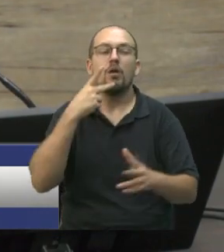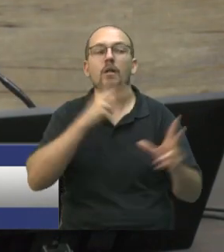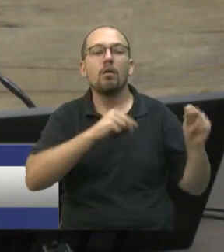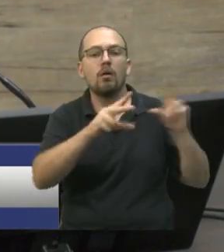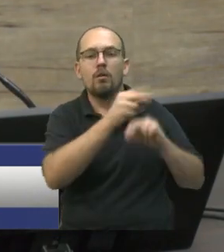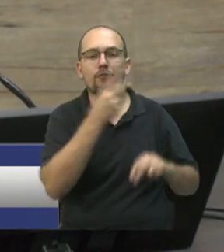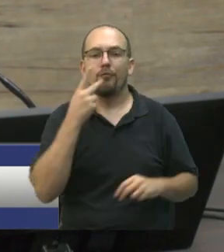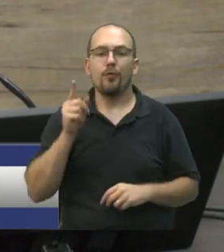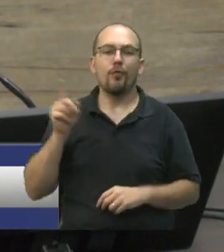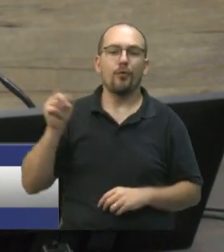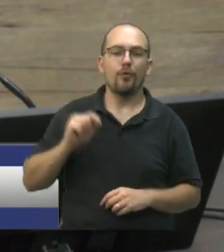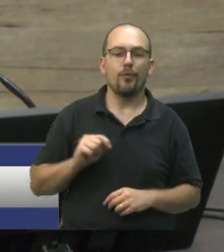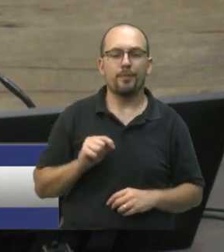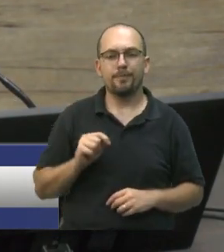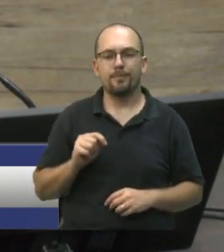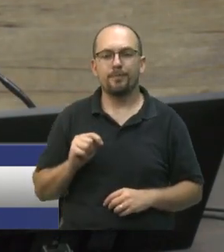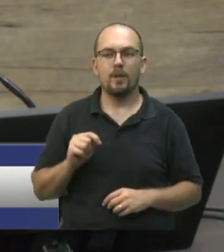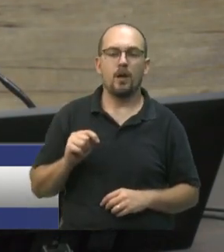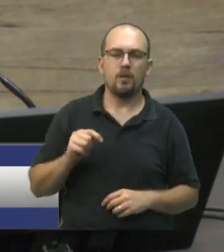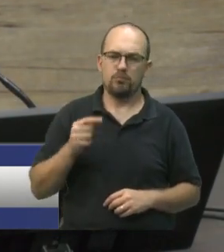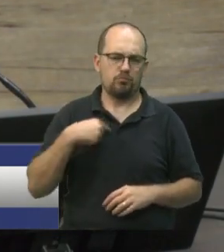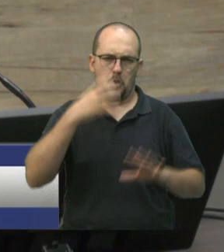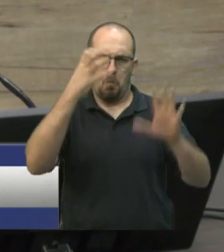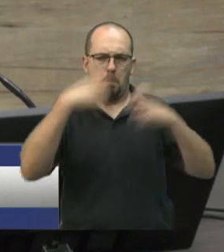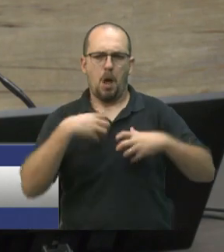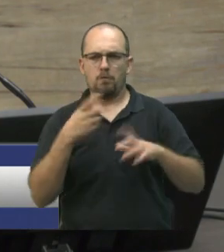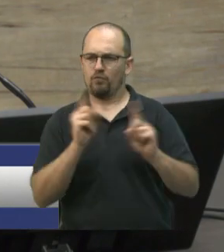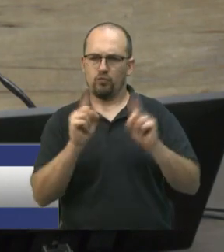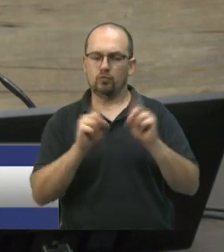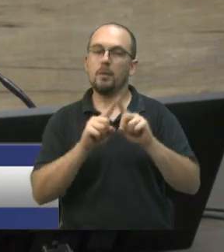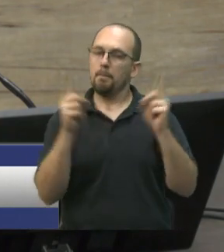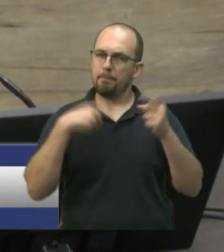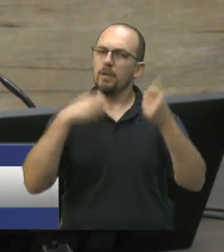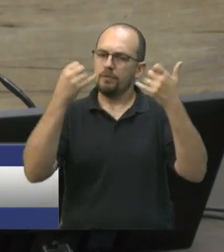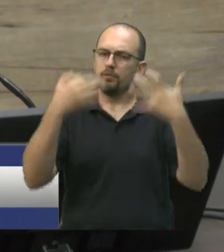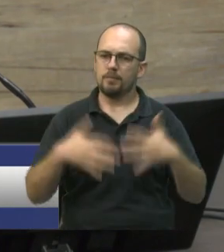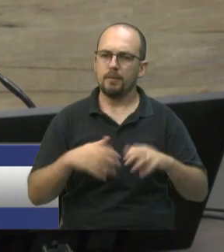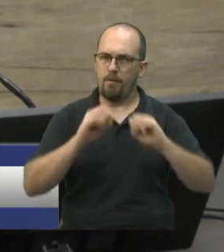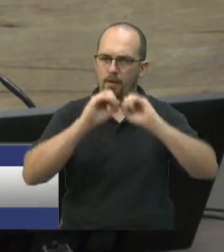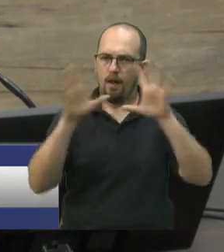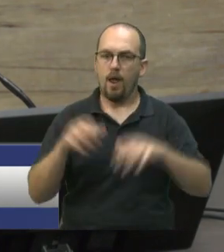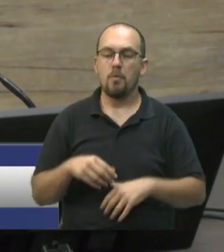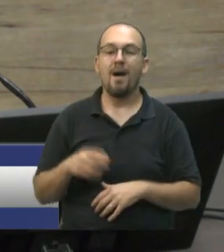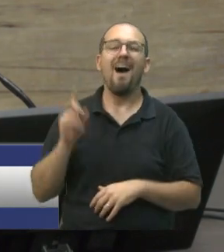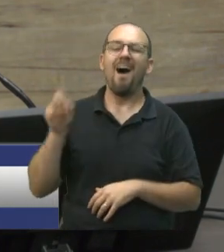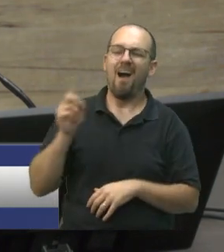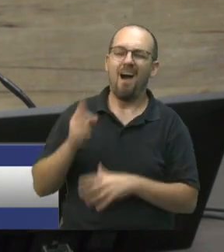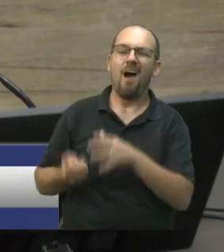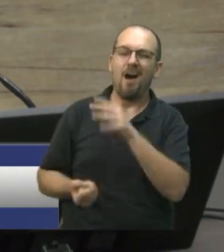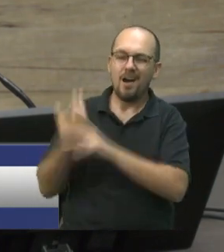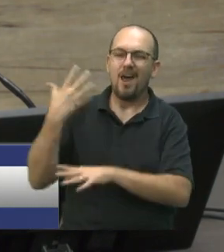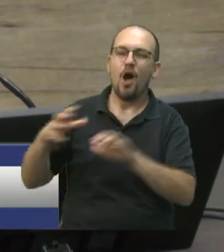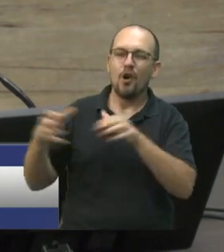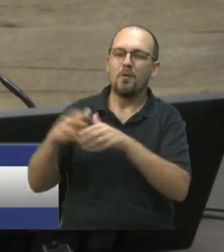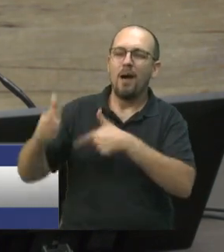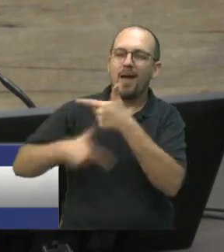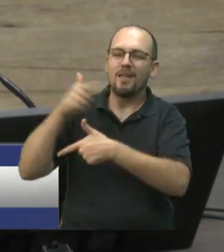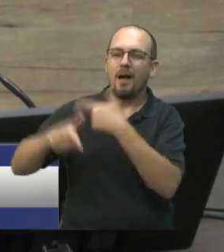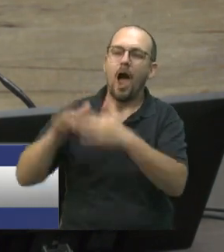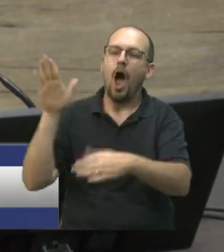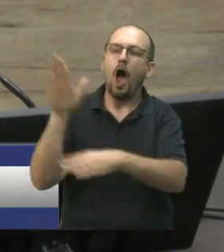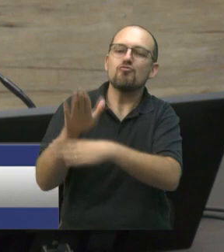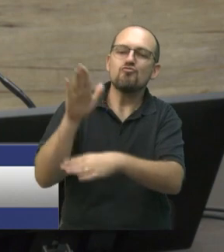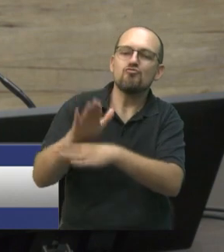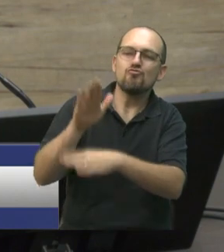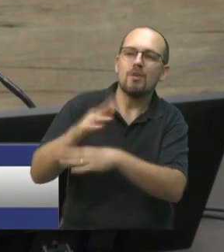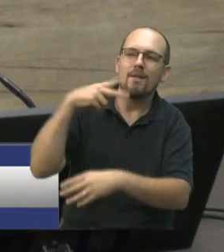a unidade foi... Não fiquem bravos, mas vou ter que esclarecer. A unidade foi criada para trabalhar para os vereadores. Lei